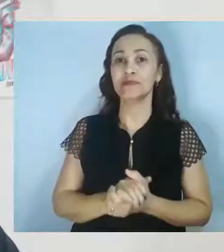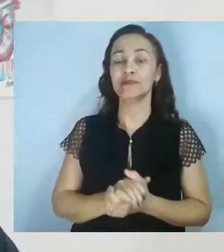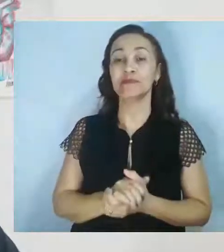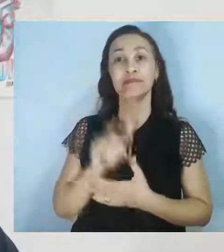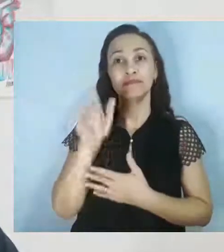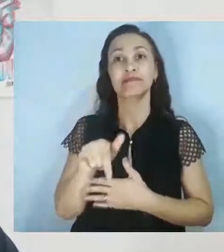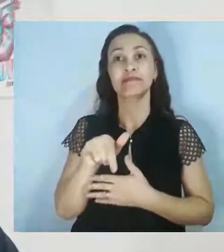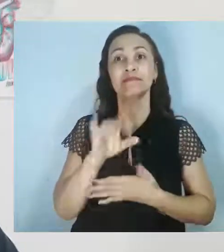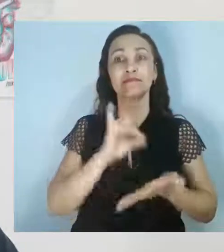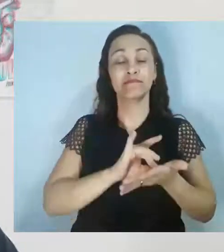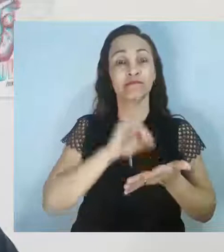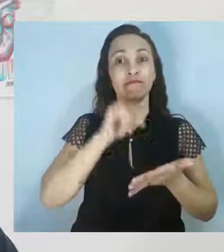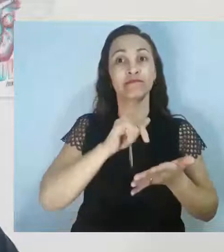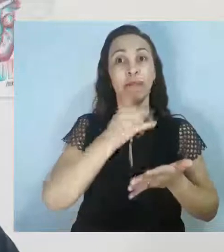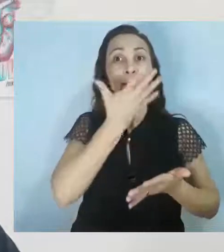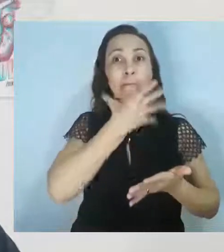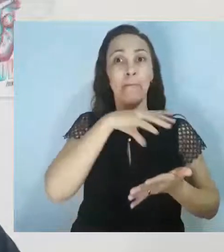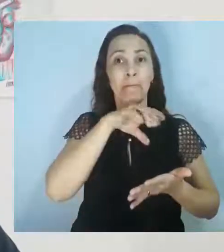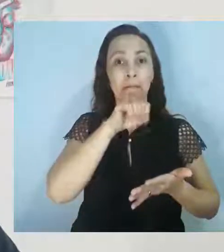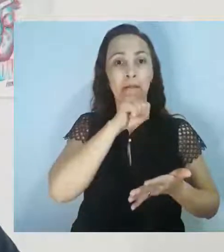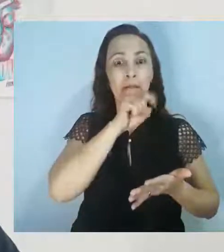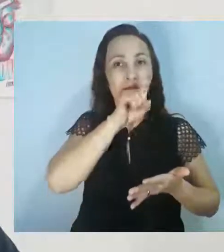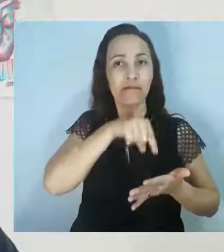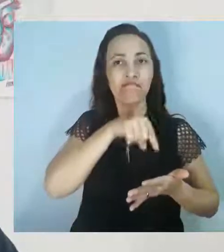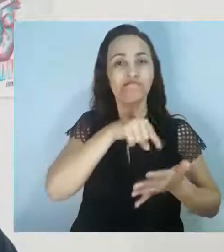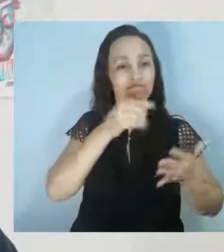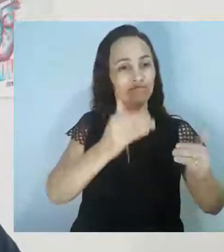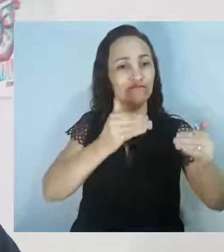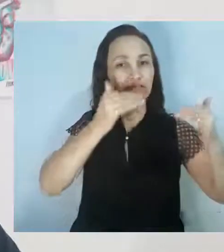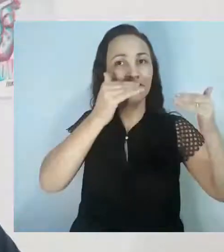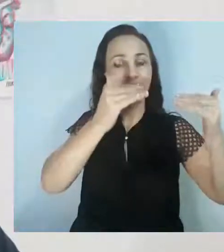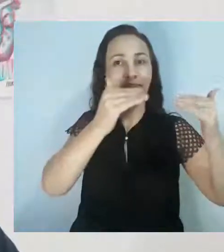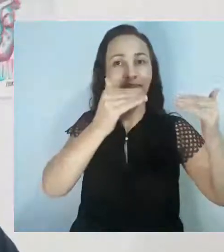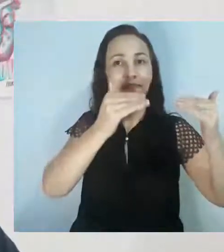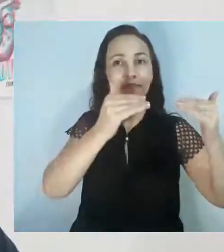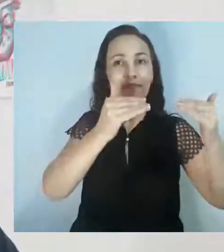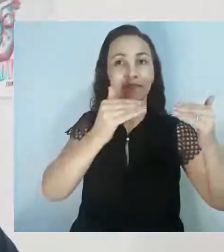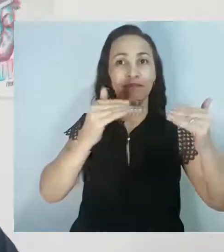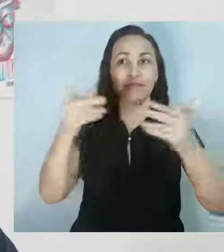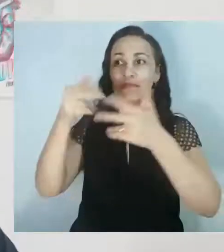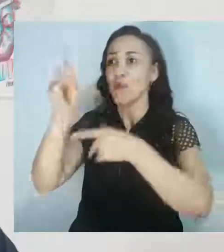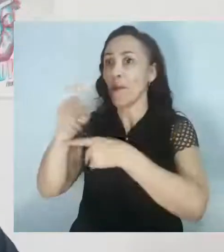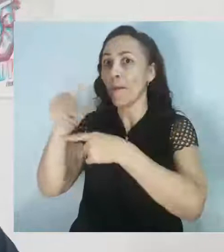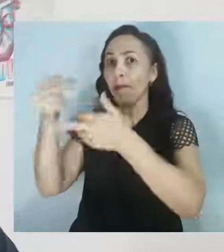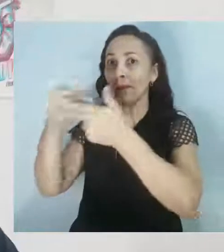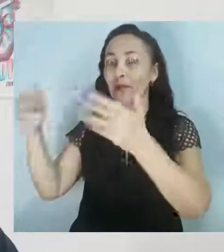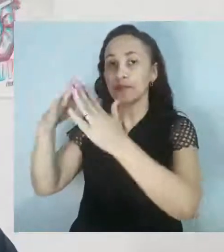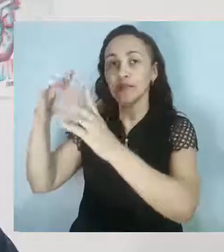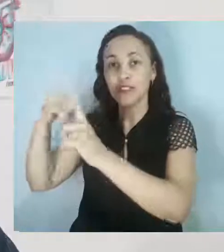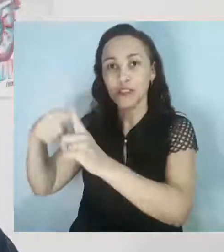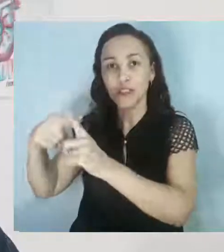a paternidade de São José é exaltada, né, pelos santos padres da igreja,